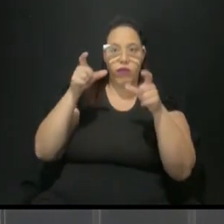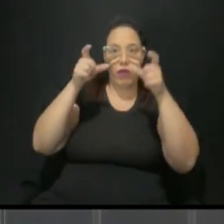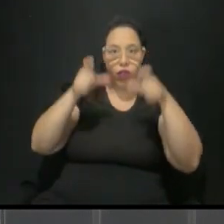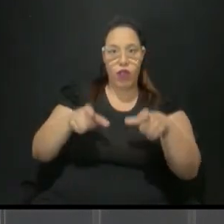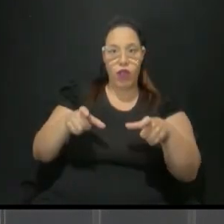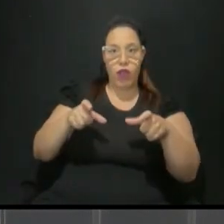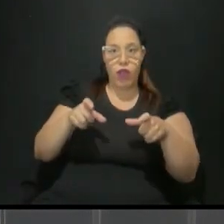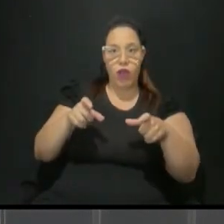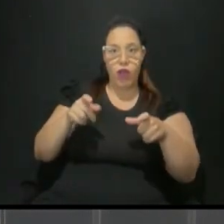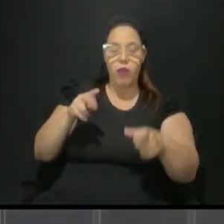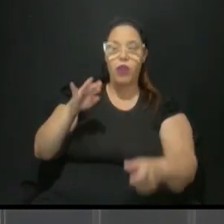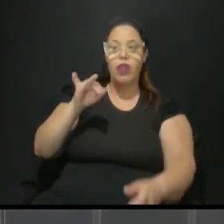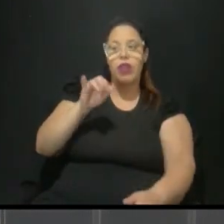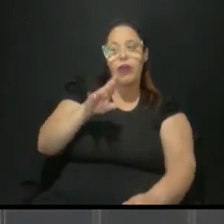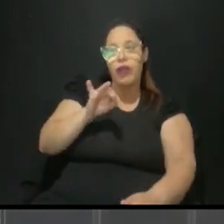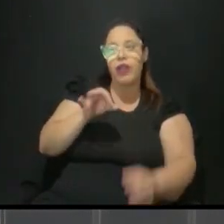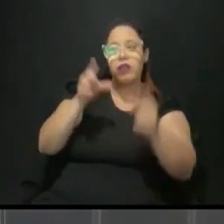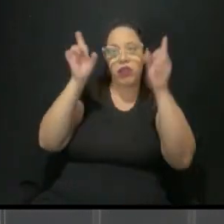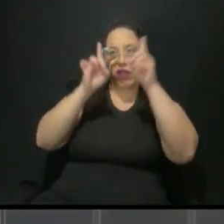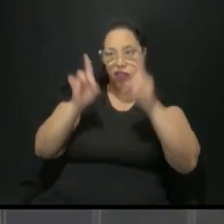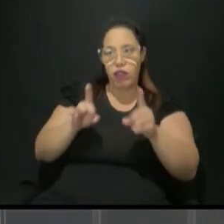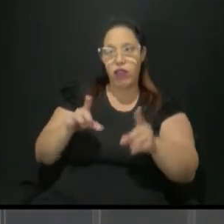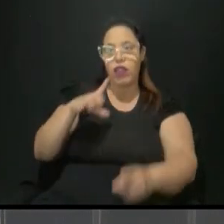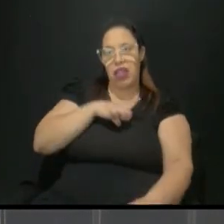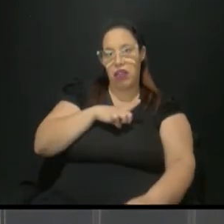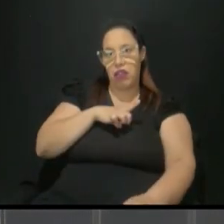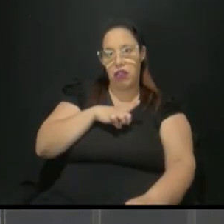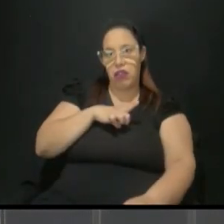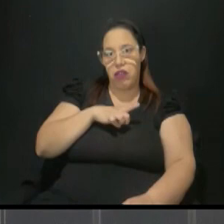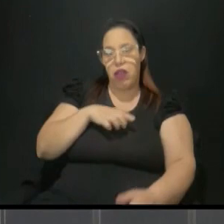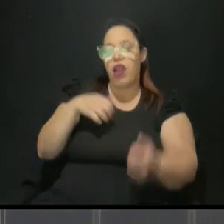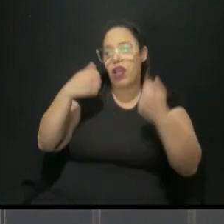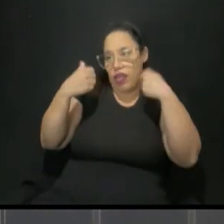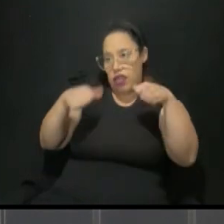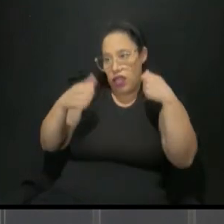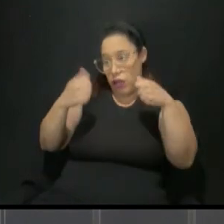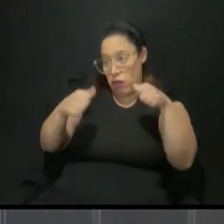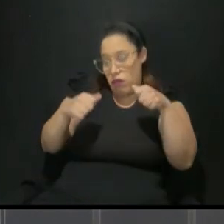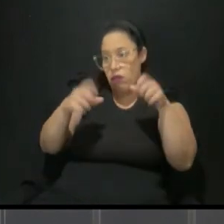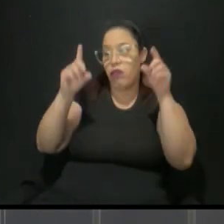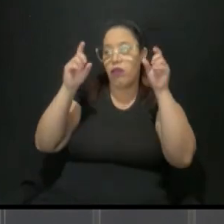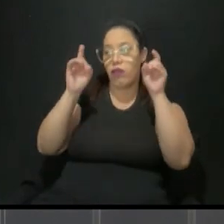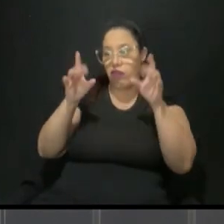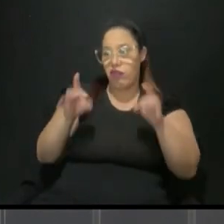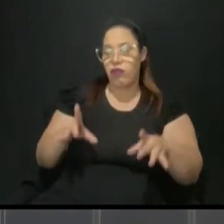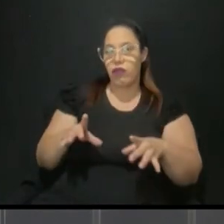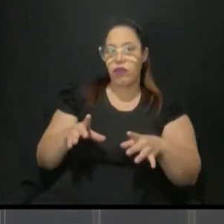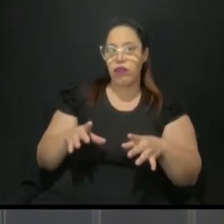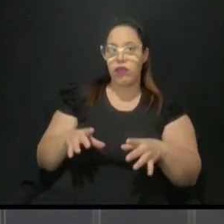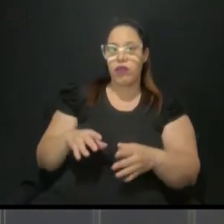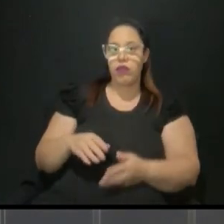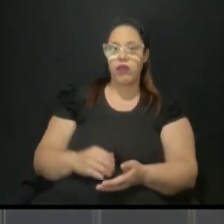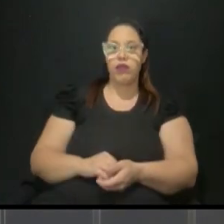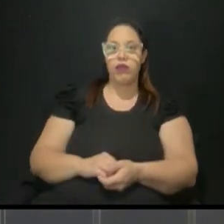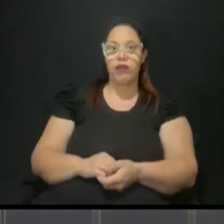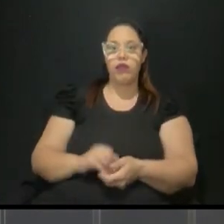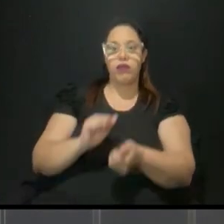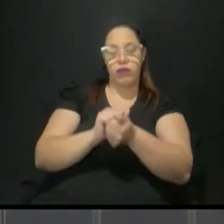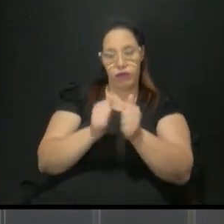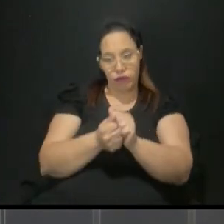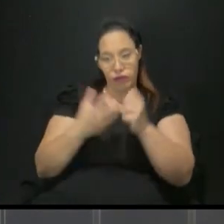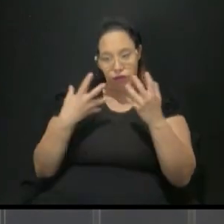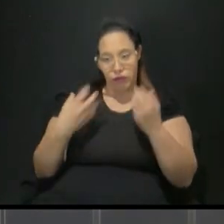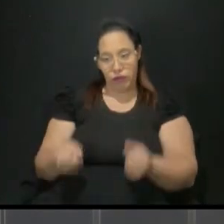de deficiência, pessoa com necessidades especiais. E nós adotamos, né, a